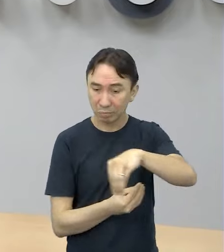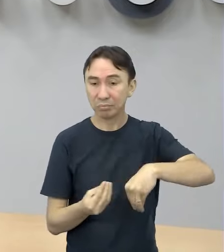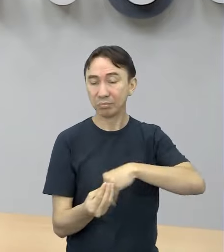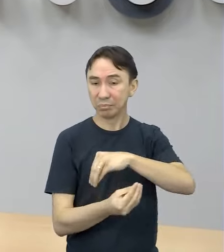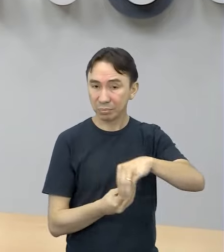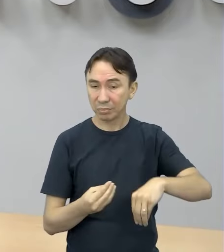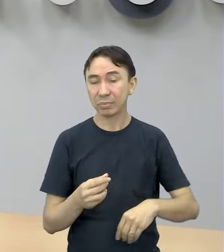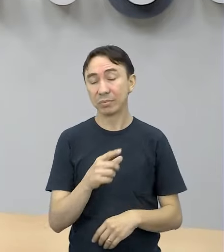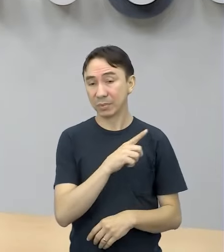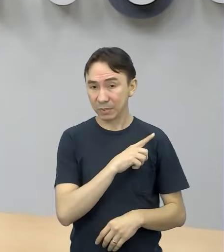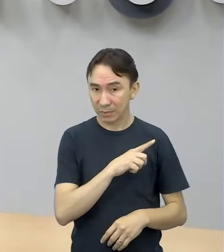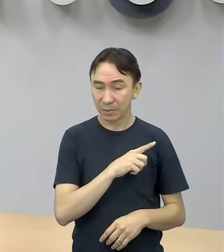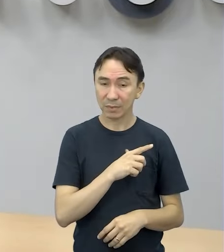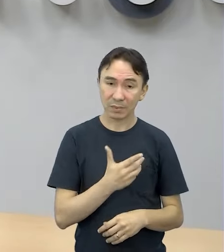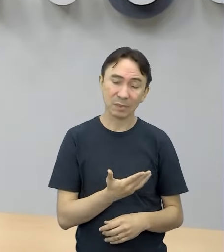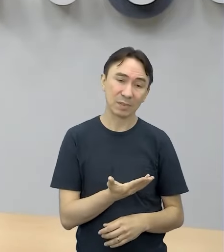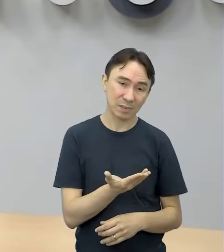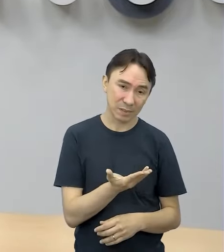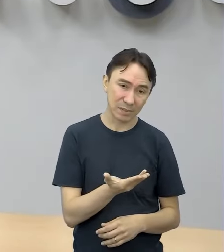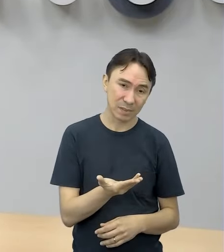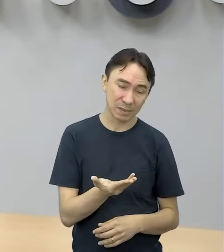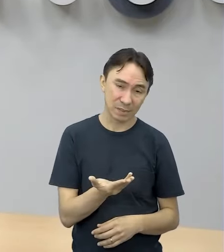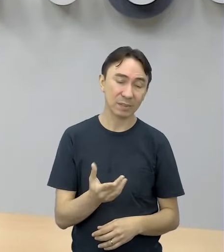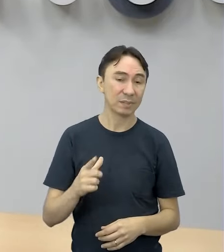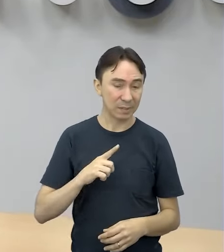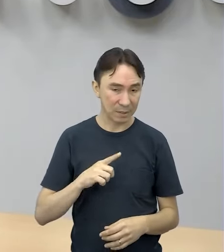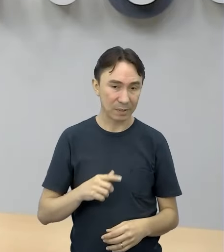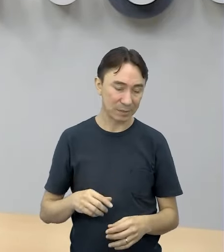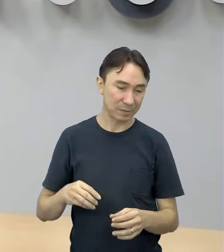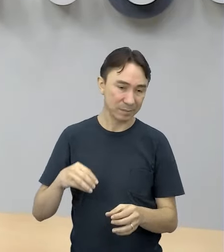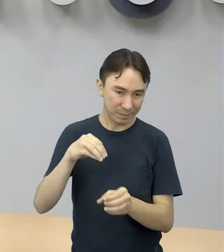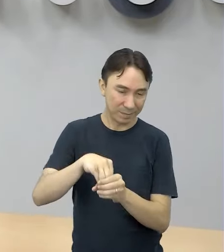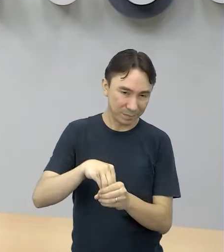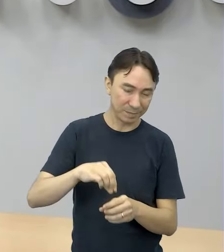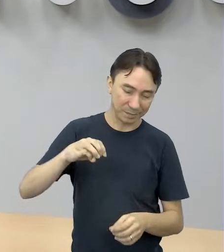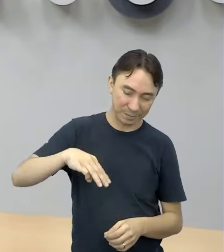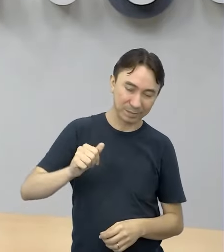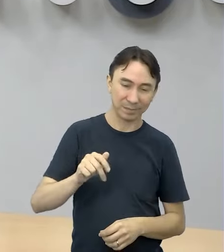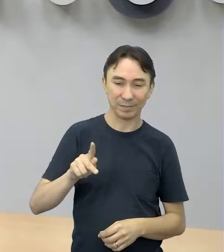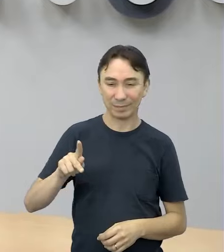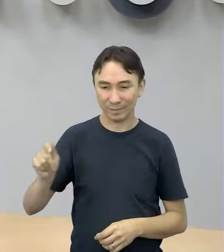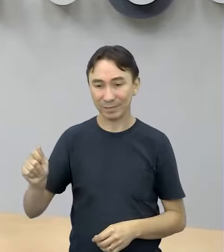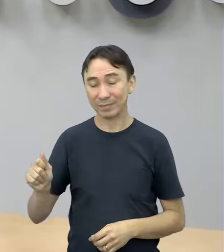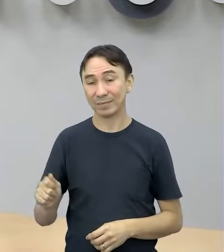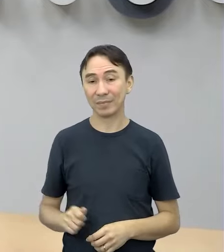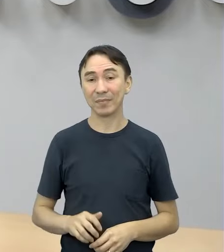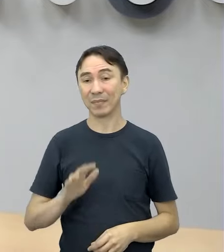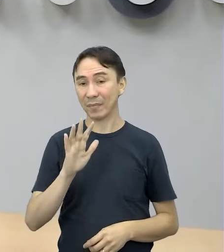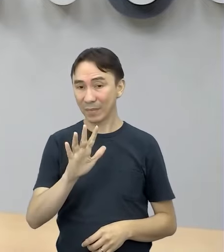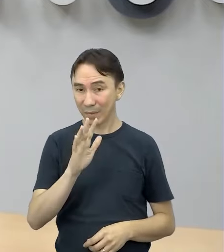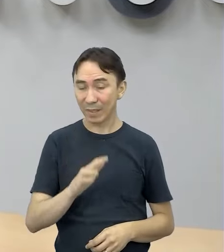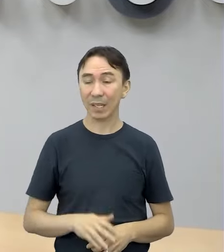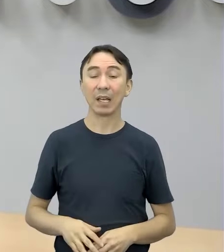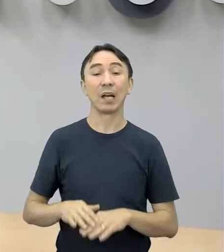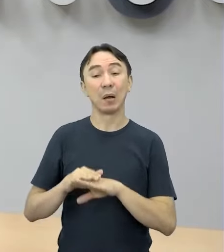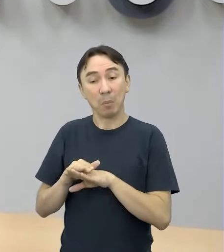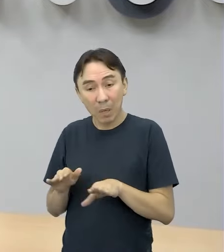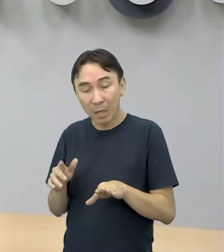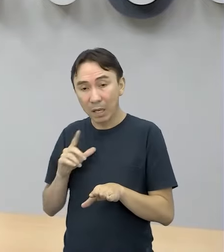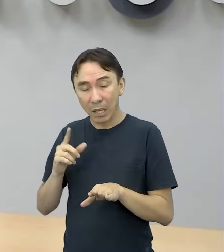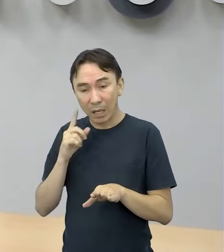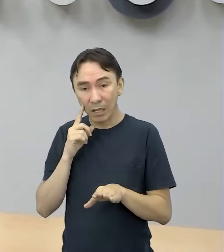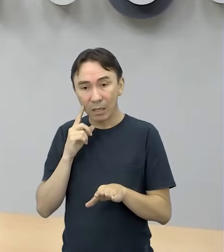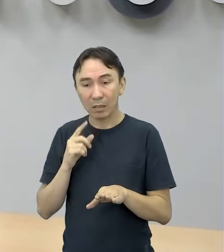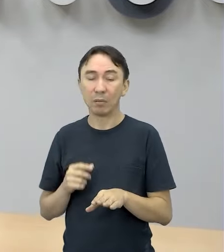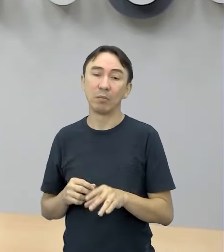de olho na integração, que está presente ali nos mapas. Mas ele não se esgota nisso, né? Então, lembrando, essa integração ela